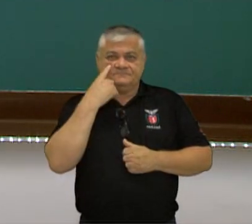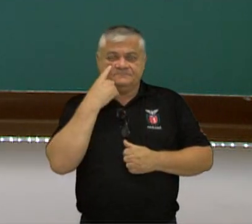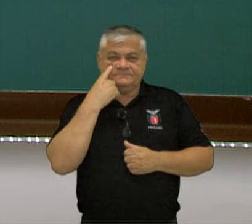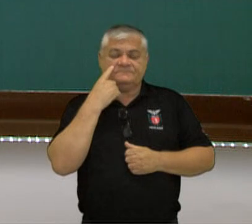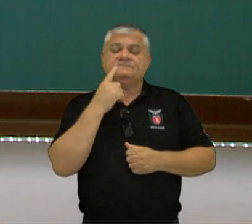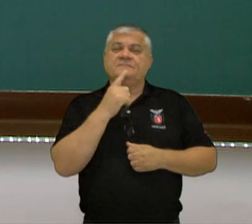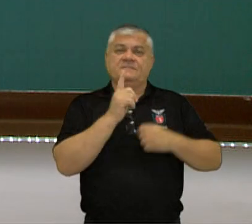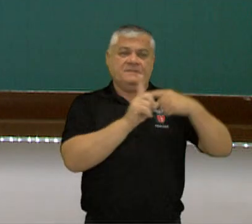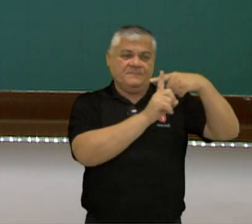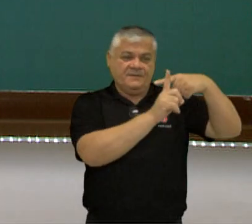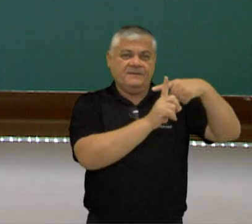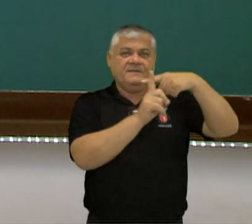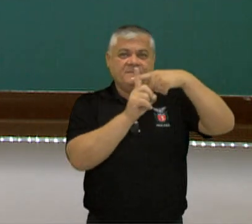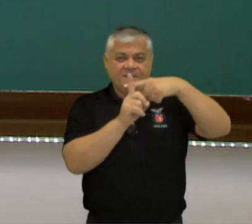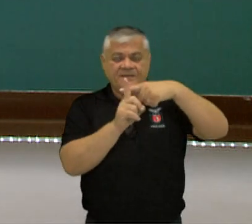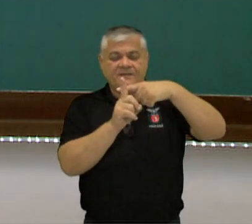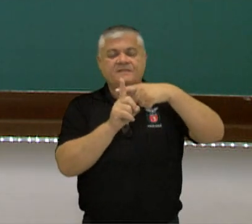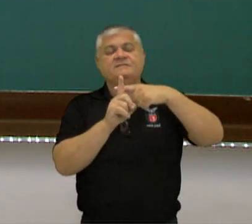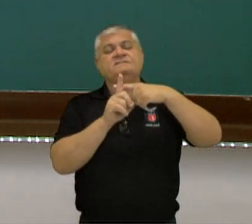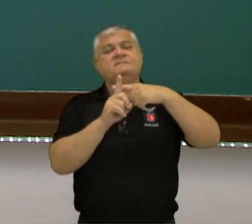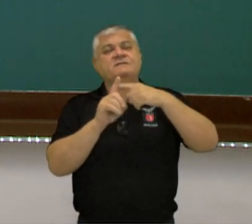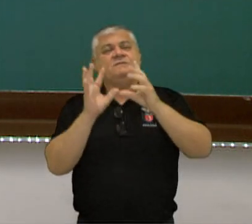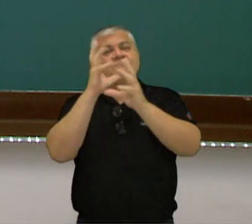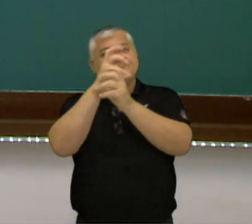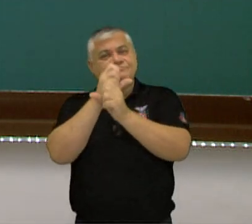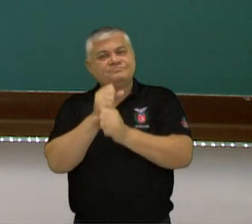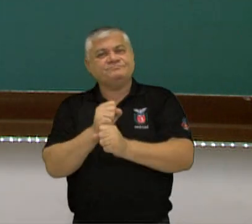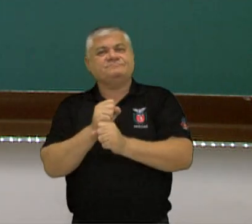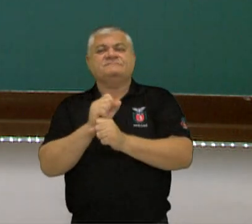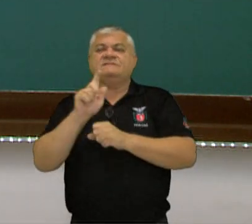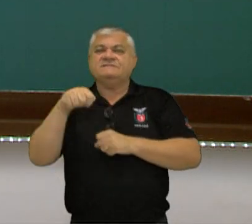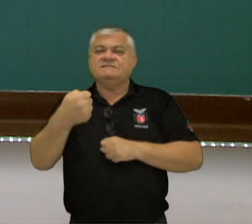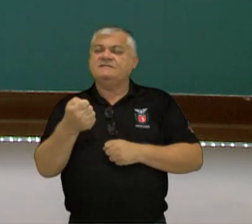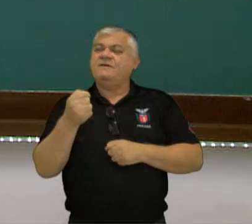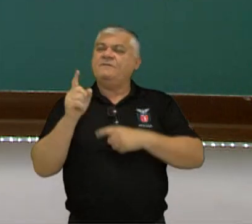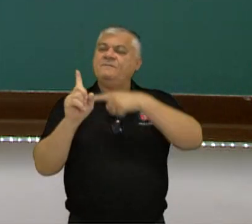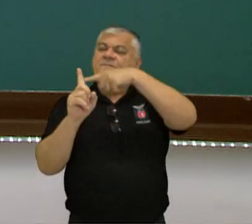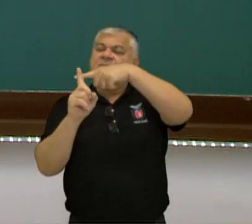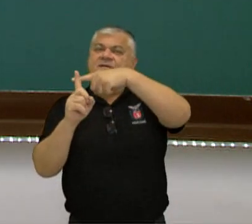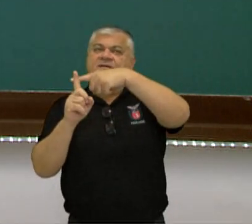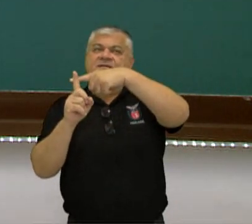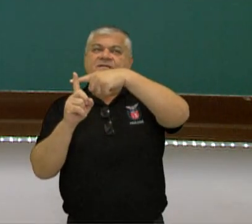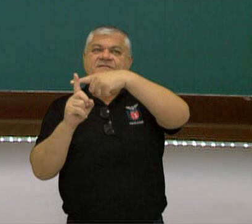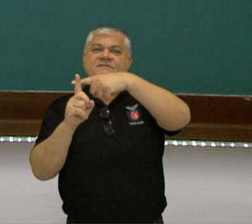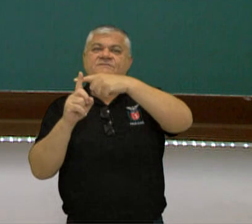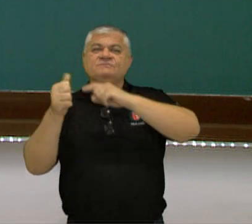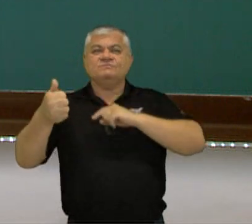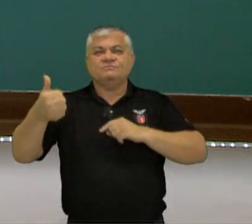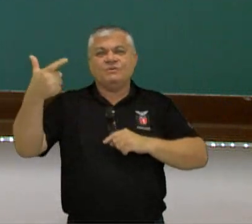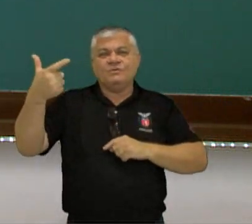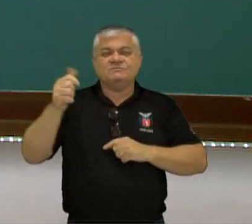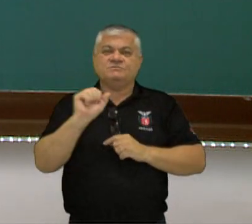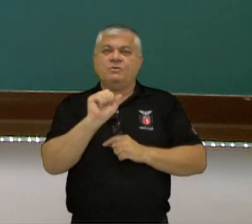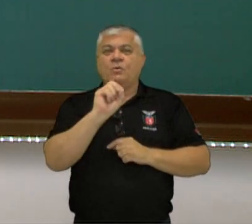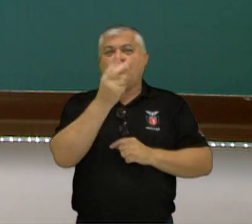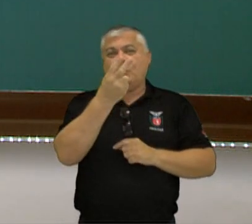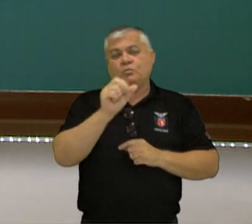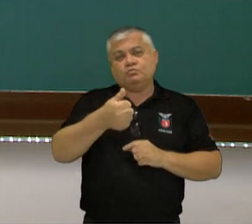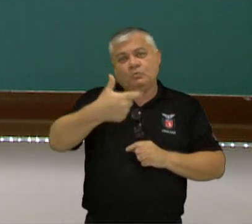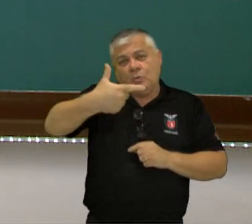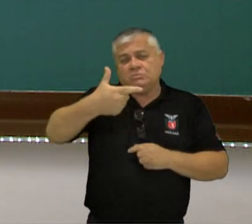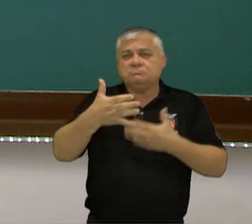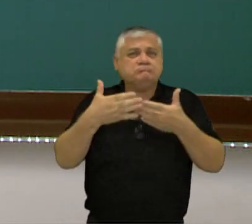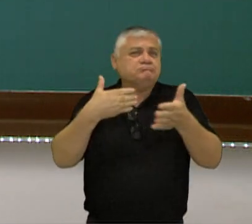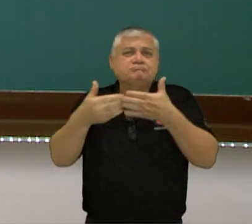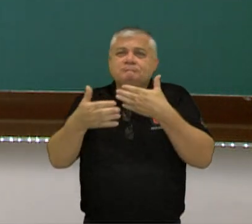iguais, soma e repete o sinal na resposta. Então, nessa resposta aqui, se eu coloco 12 ou se eu coloco mais 12, é a mesma